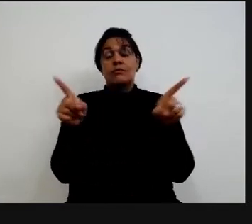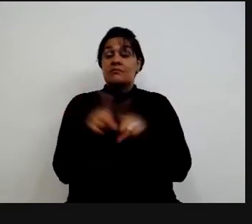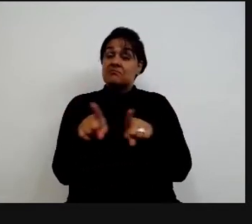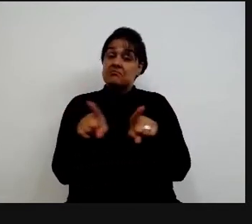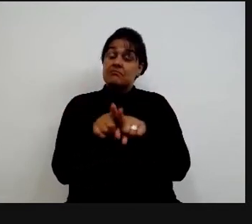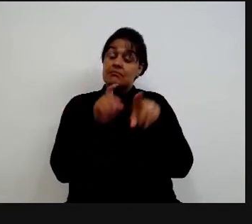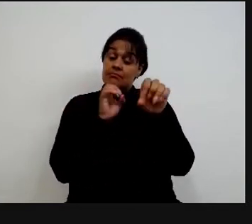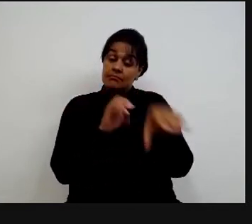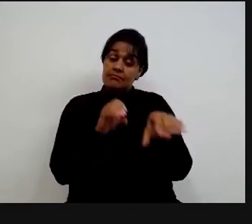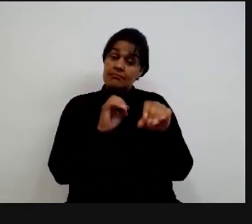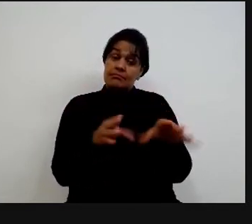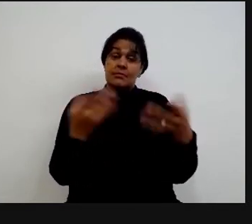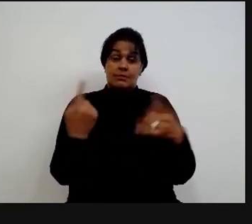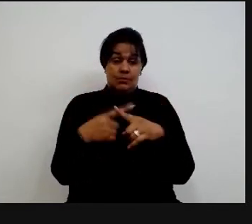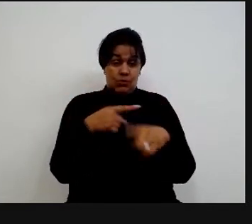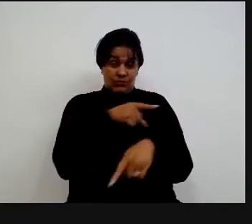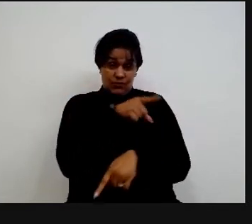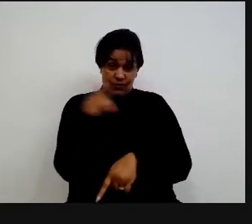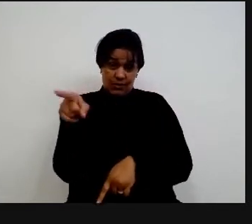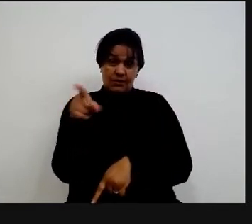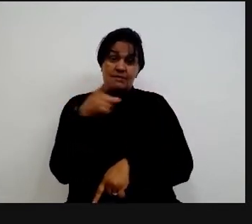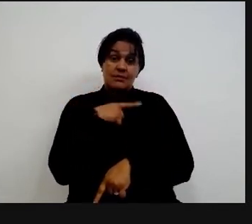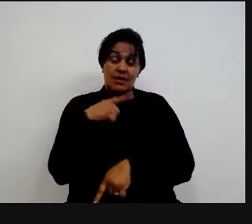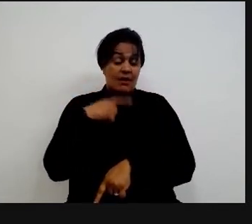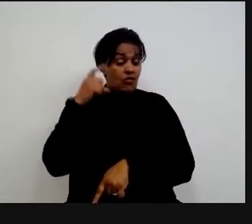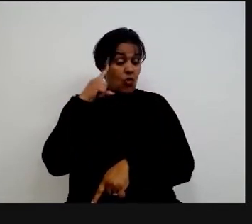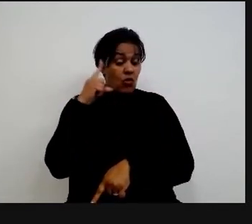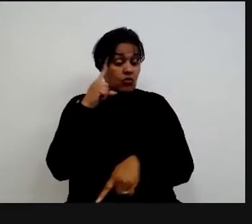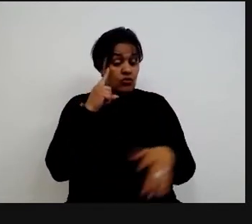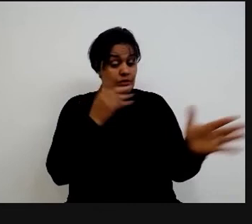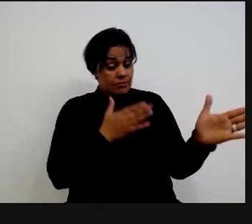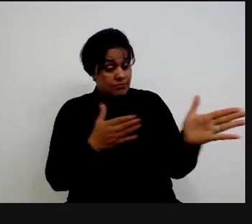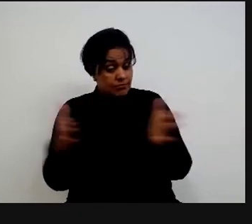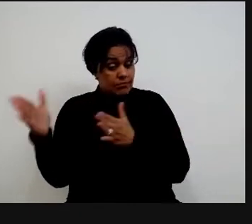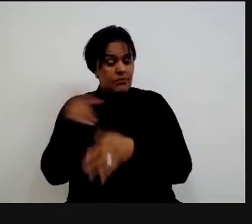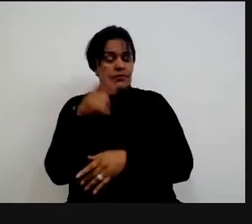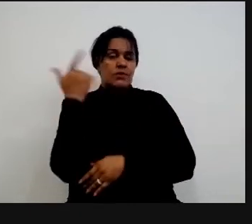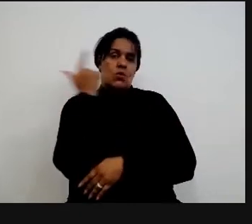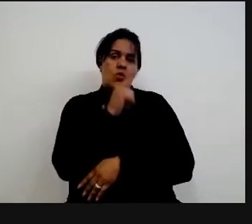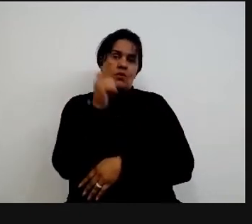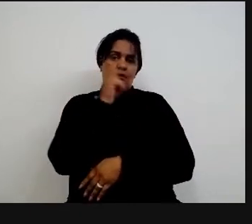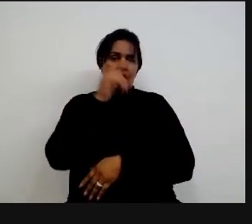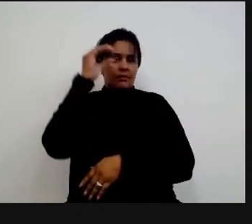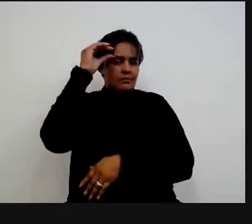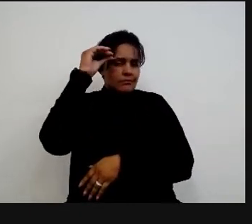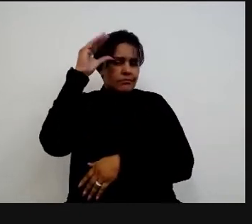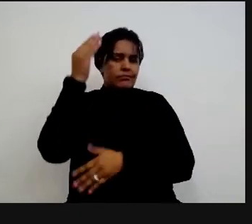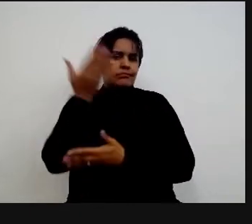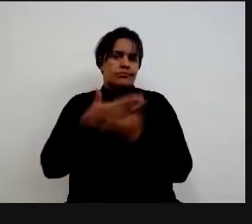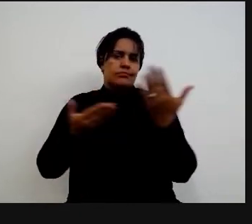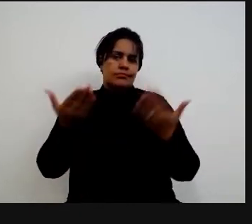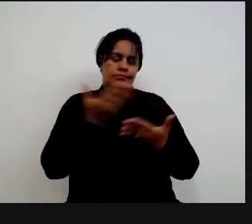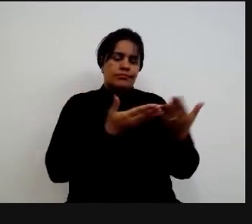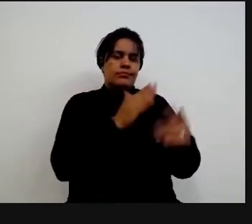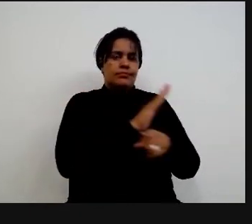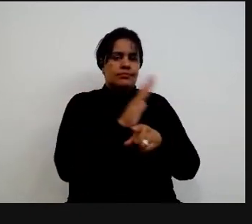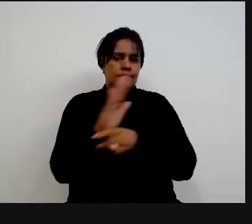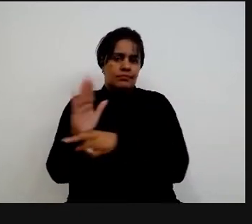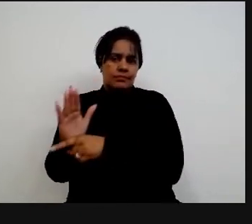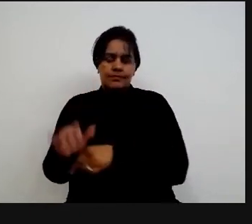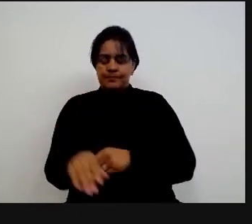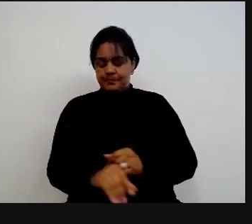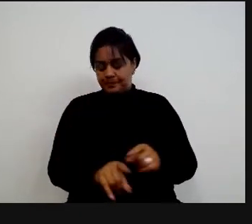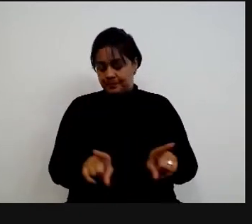você está ali sabendo, na roda viva do dia a dia, podendo gerar conhecimento para as outras pessoas. E sobre essa